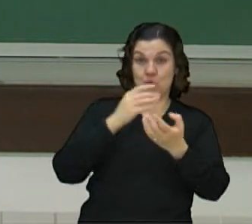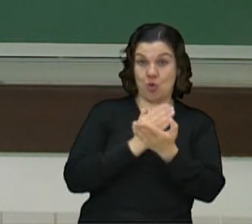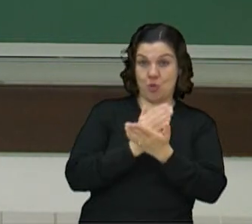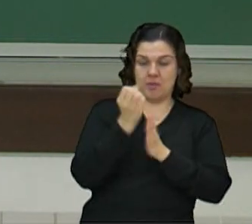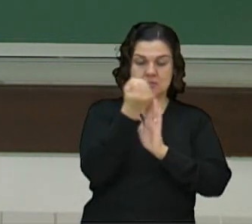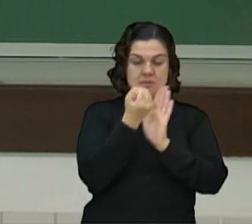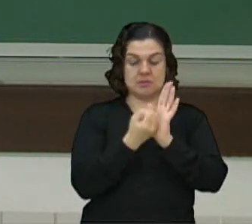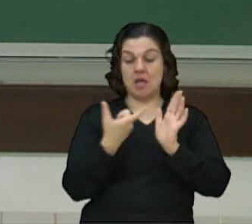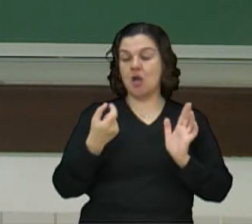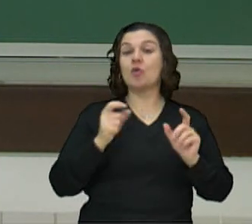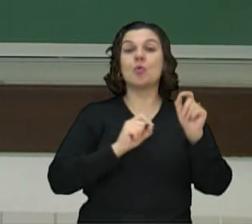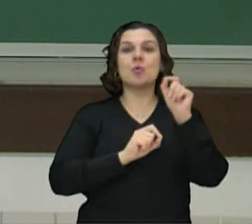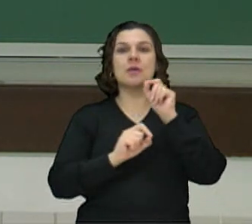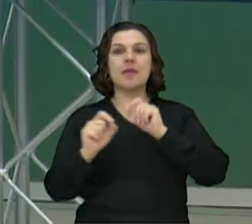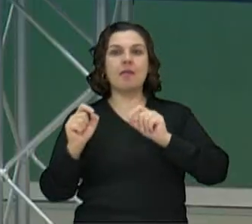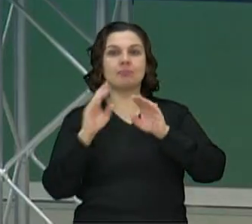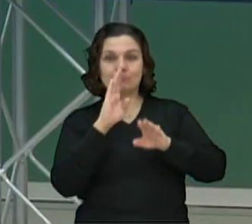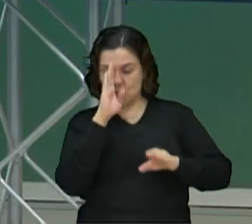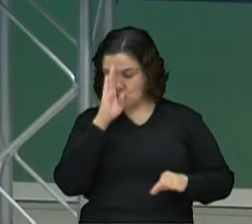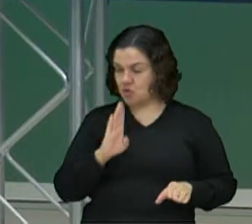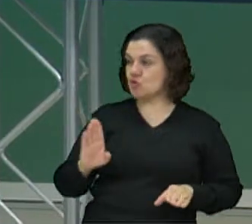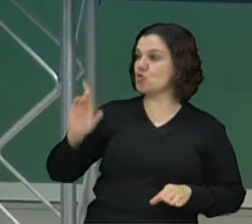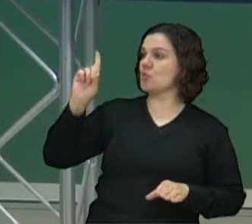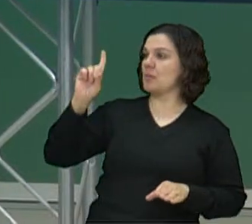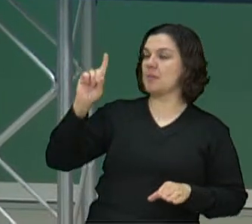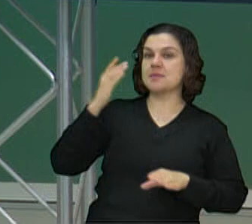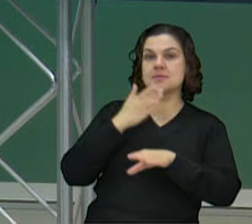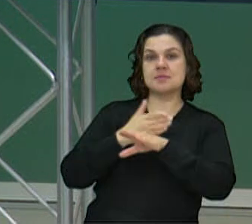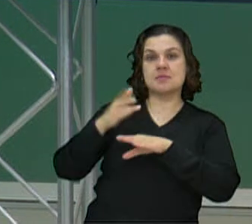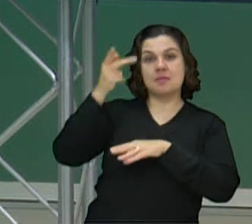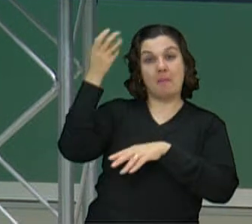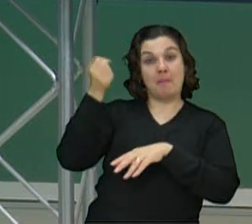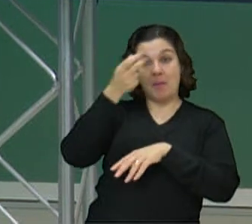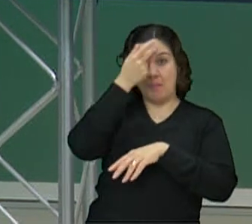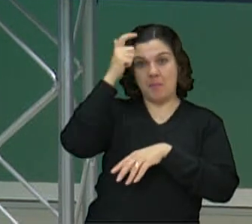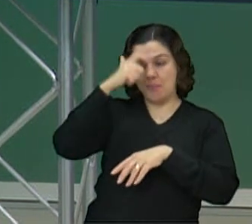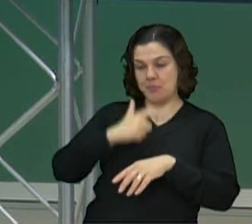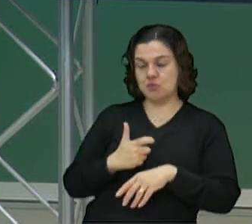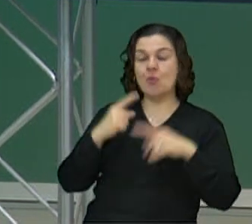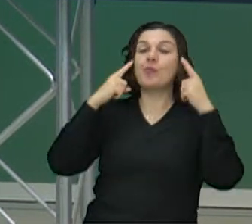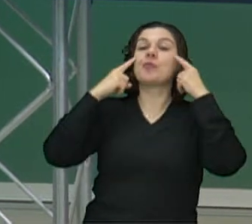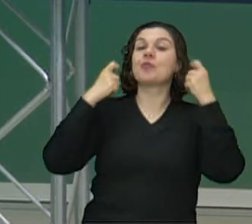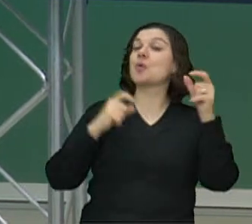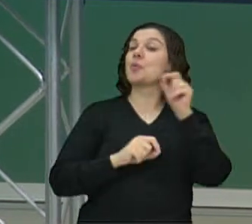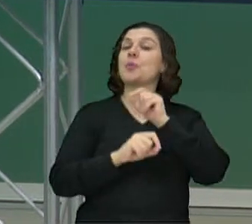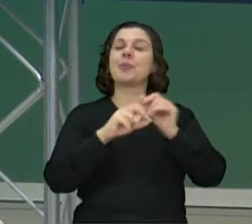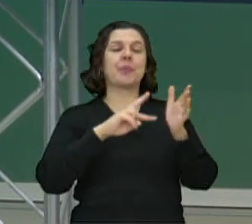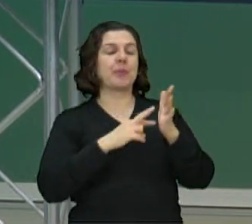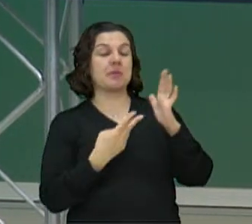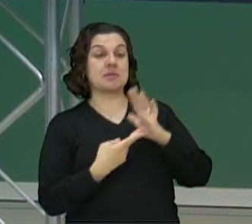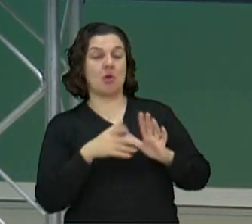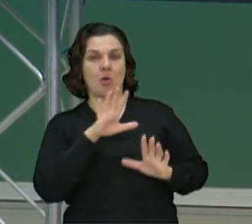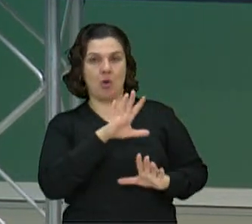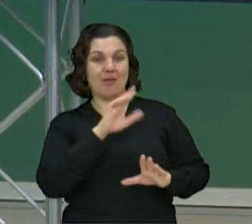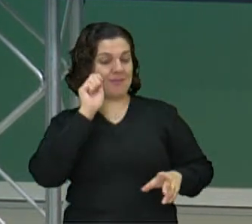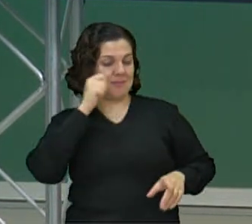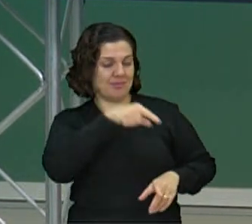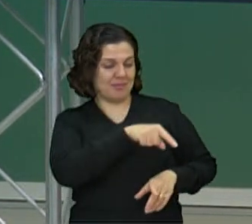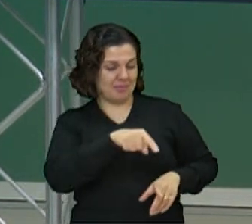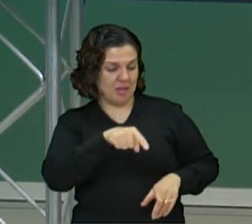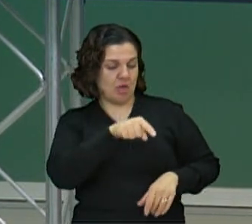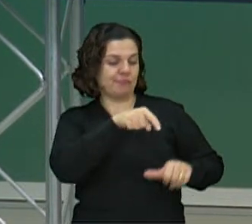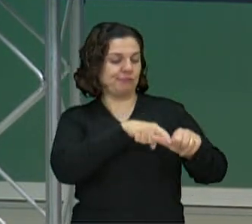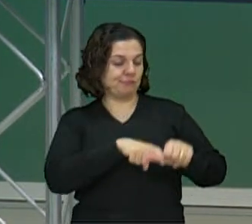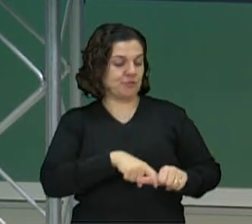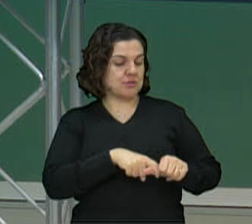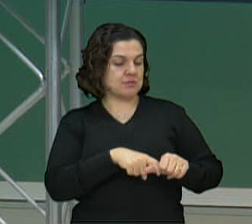um movimento de supremacia branca e muito violento. O que é isso? a ideia de que os negros devem